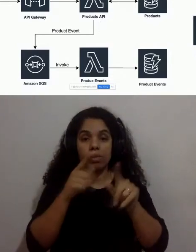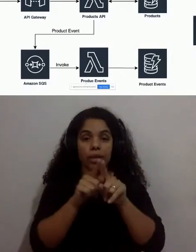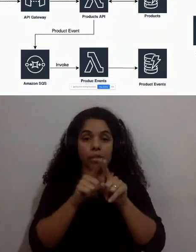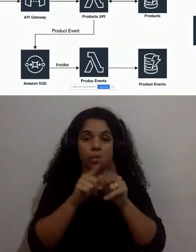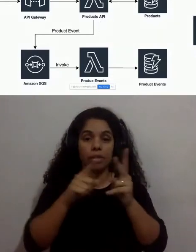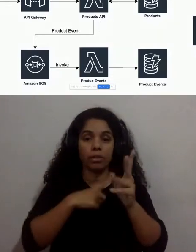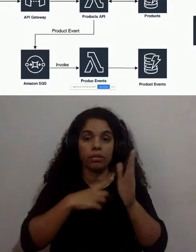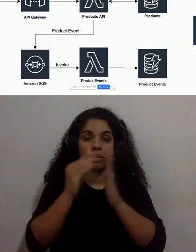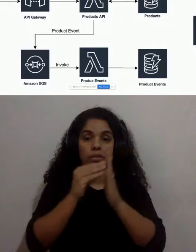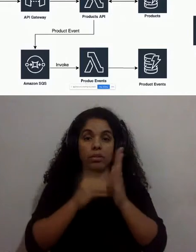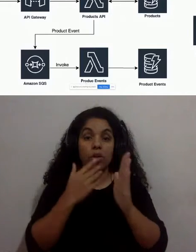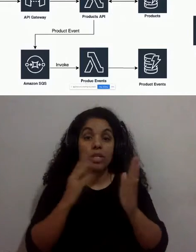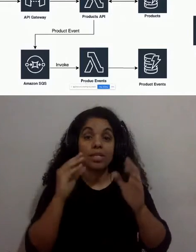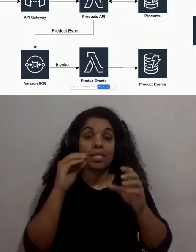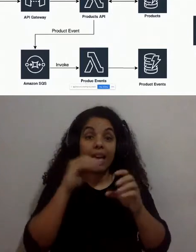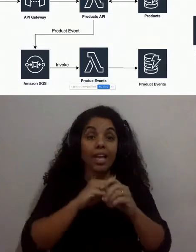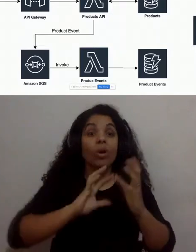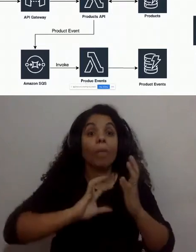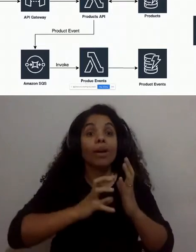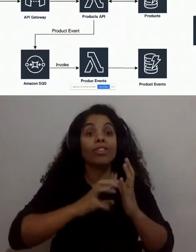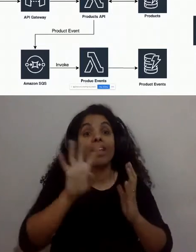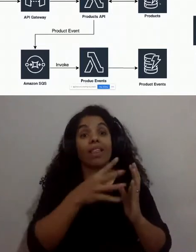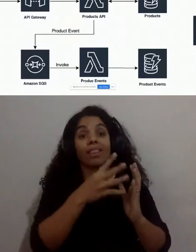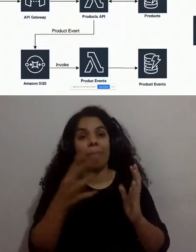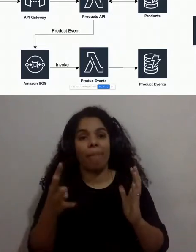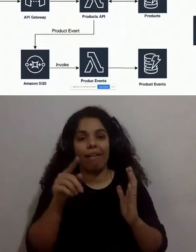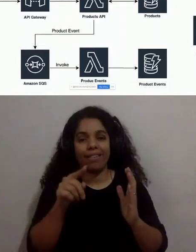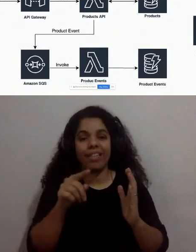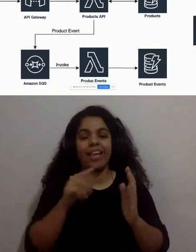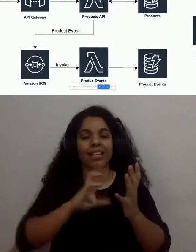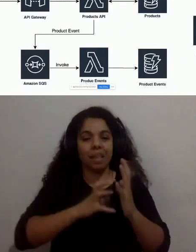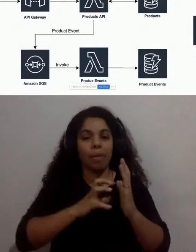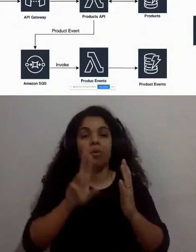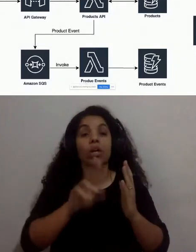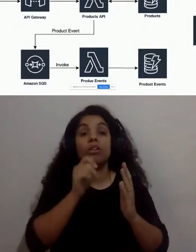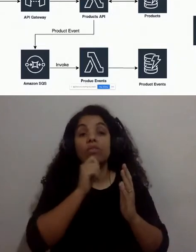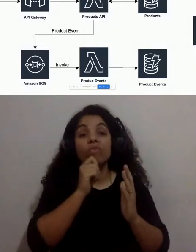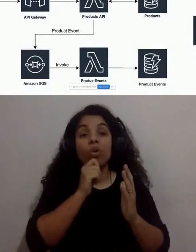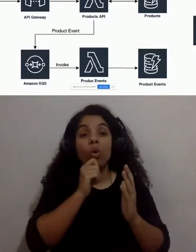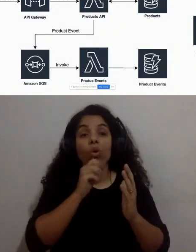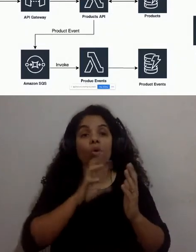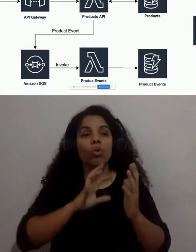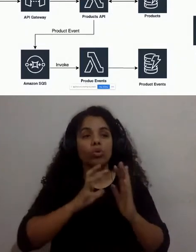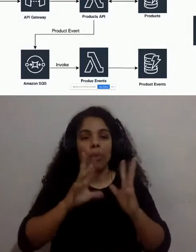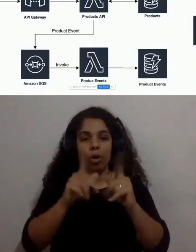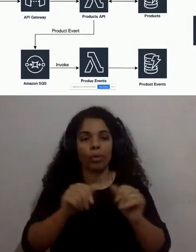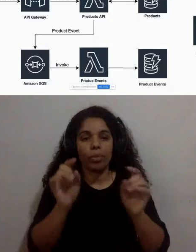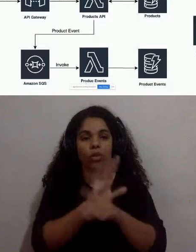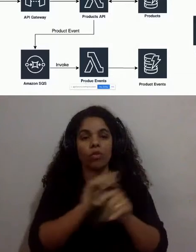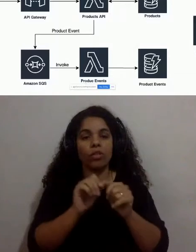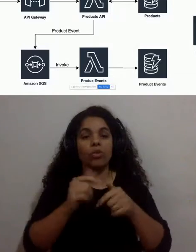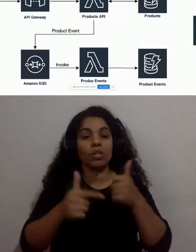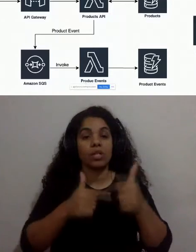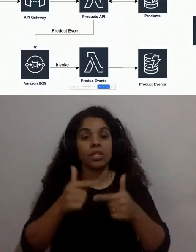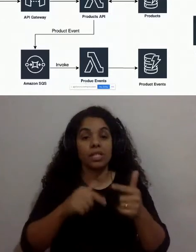inserido nesse banco de dados, na tabela desse banco, que eu não uso o banco completamente quando eu faço um serviço